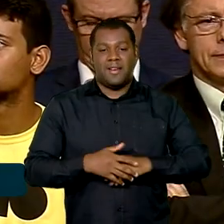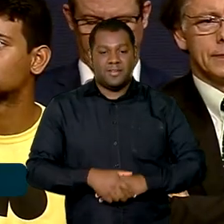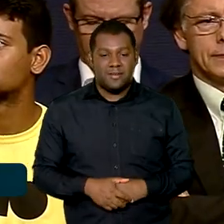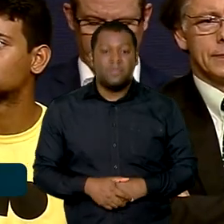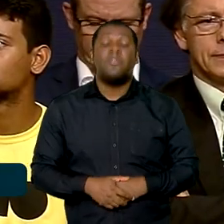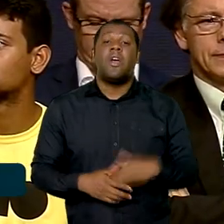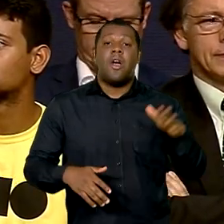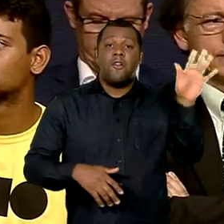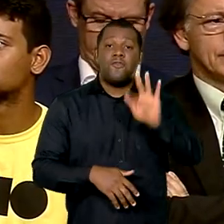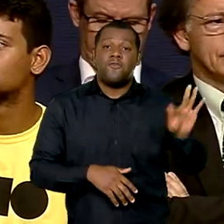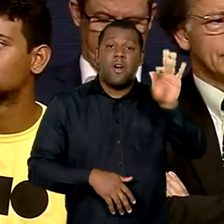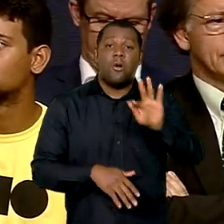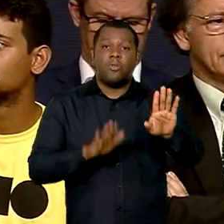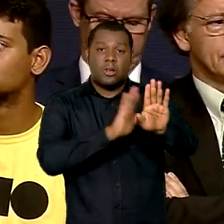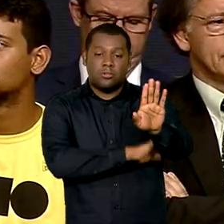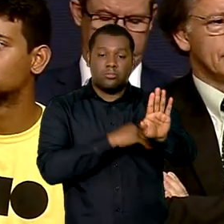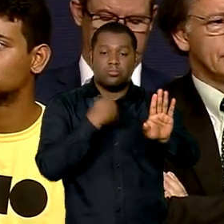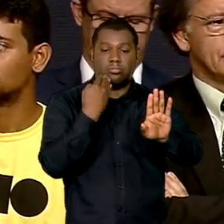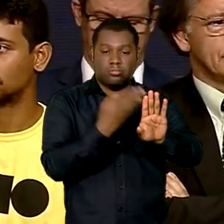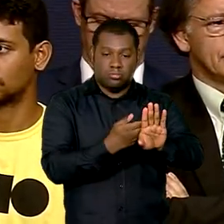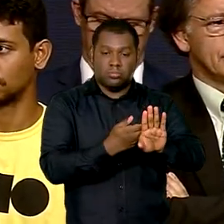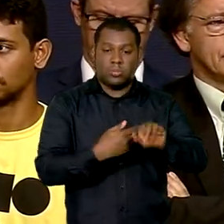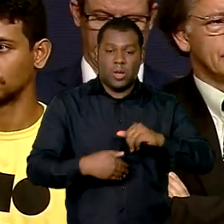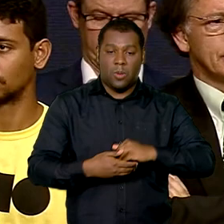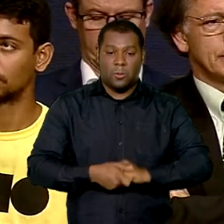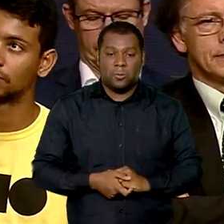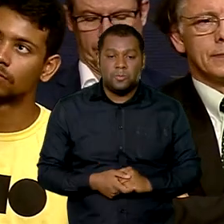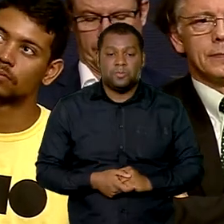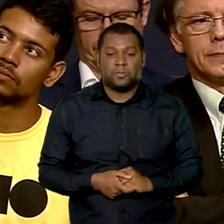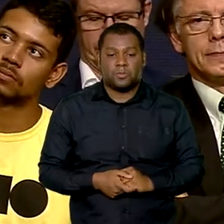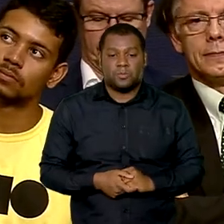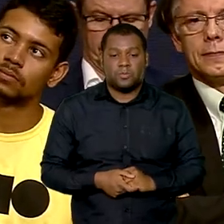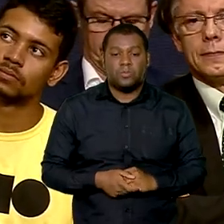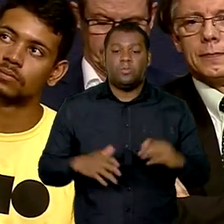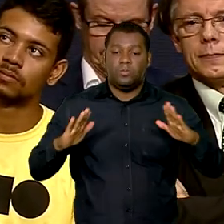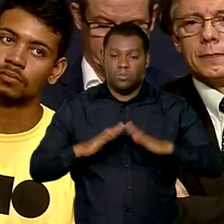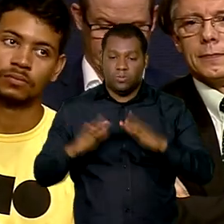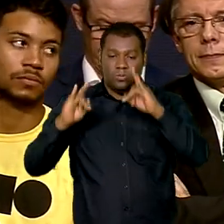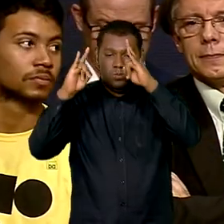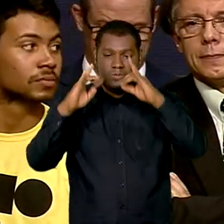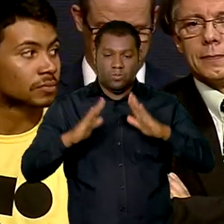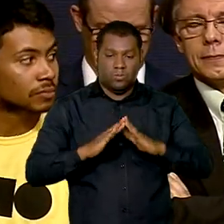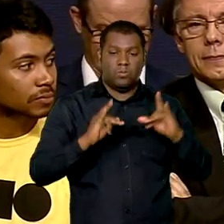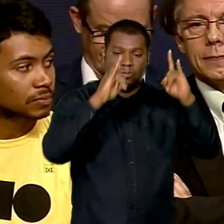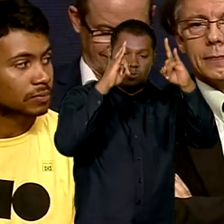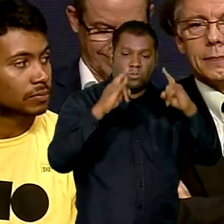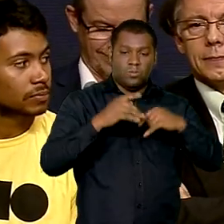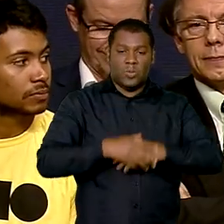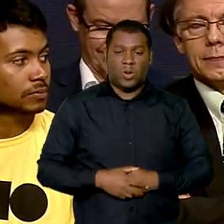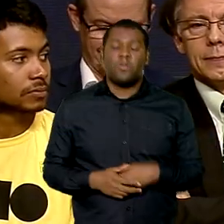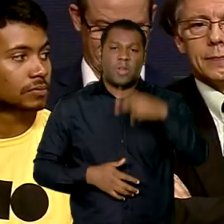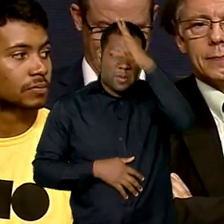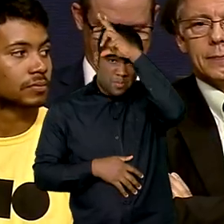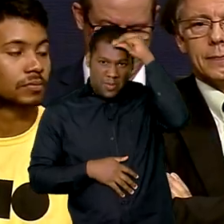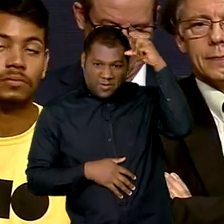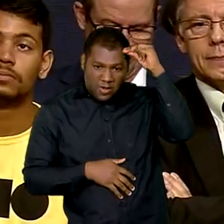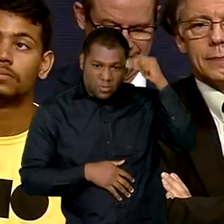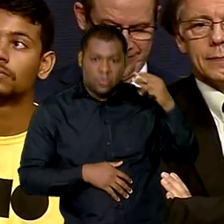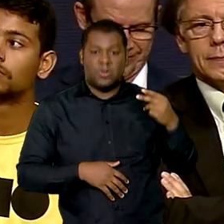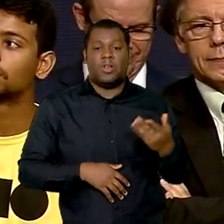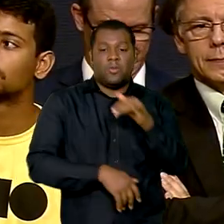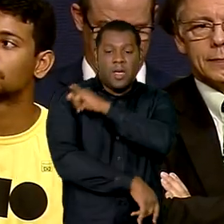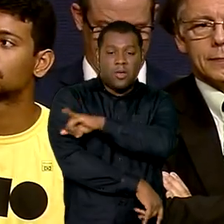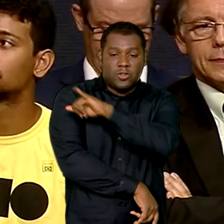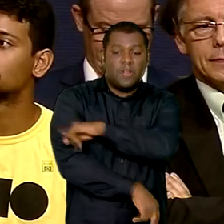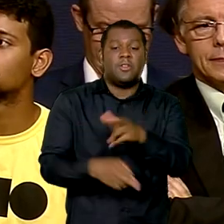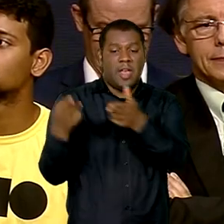integral à faculdade. Toda, enquanto os apartamentos, a Prefeitura do Rio de Janeiro não concluir, vai